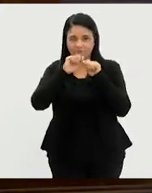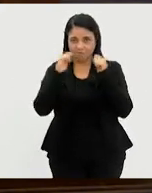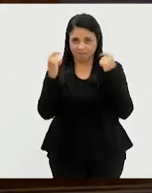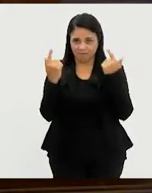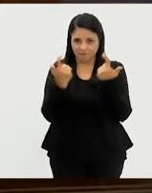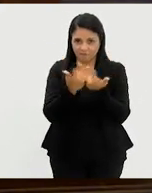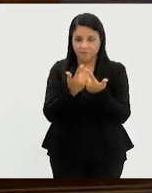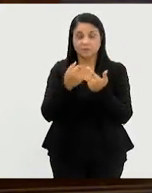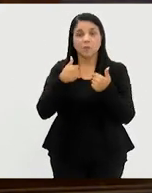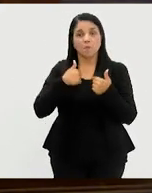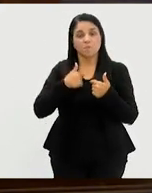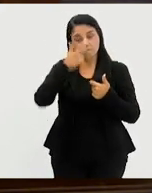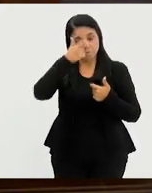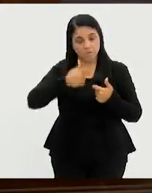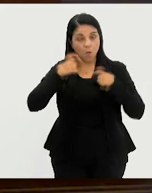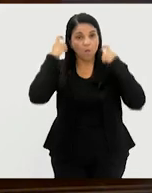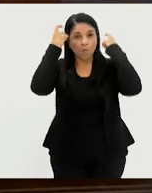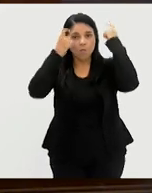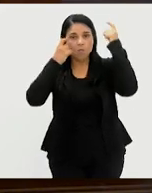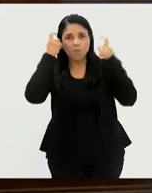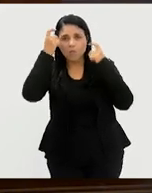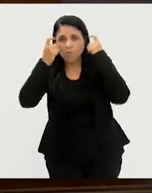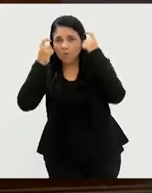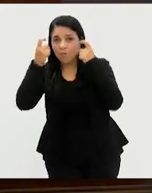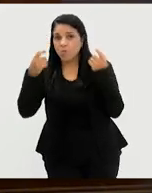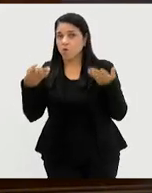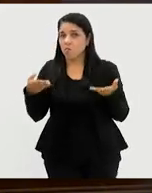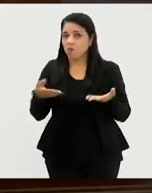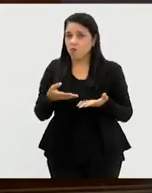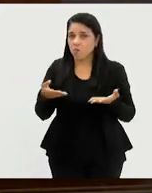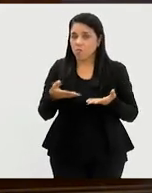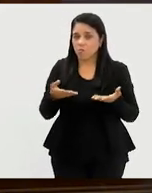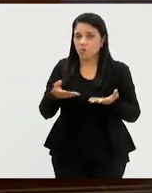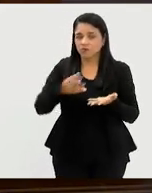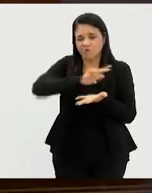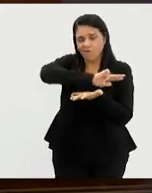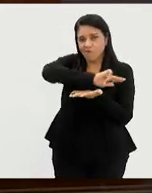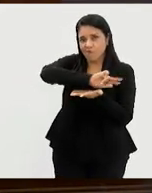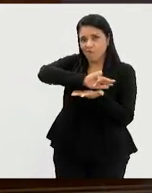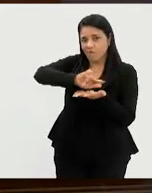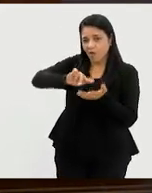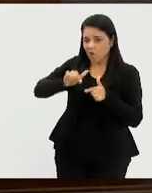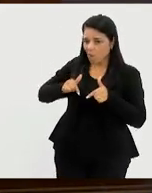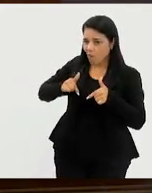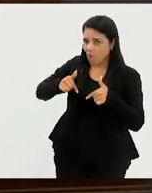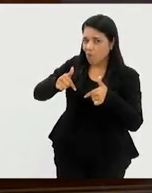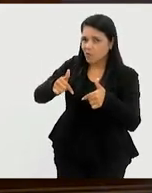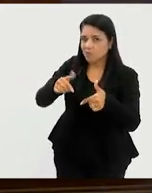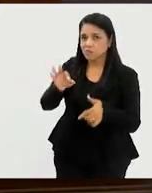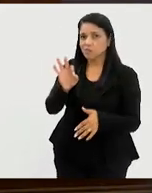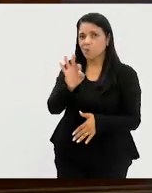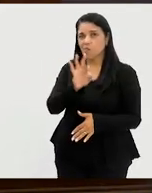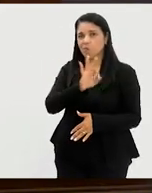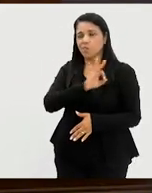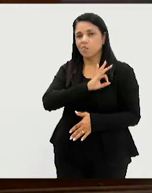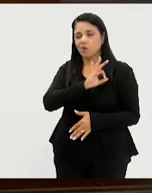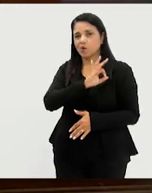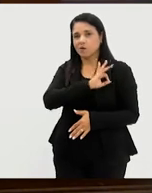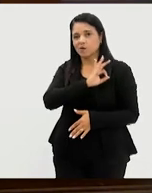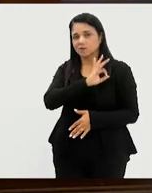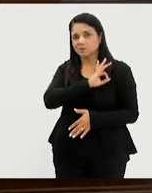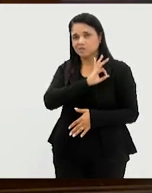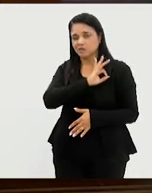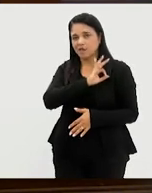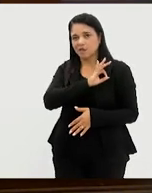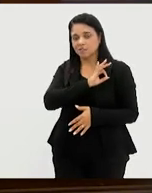minha preocupação do dia de hoje diversas operações policiais serem realizadas em